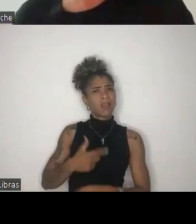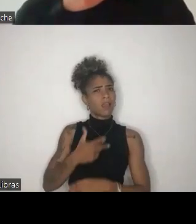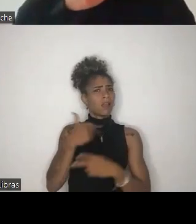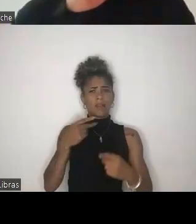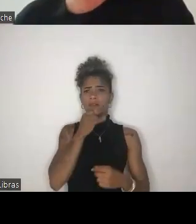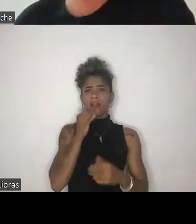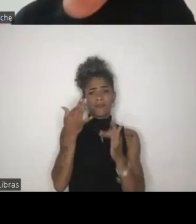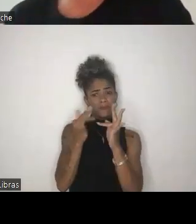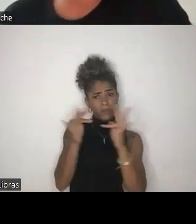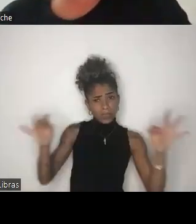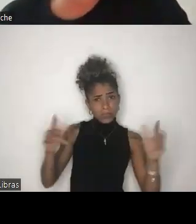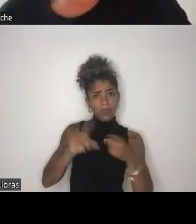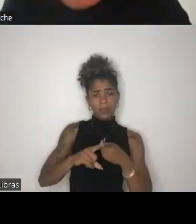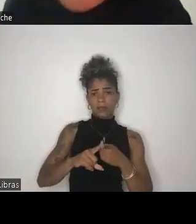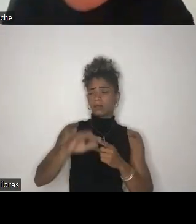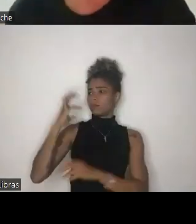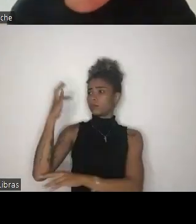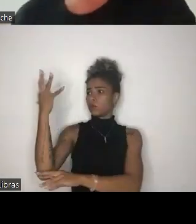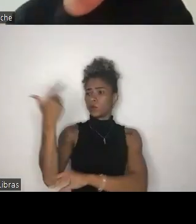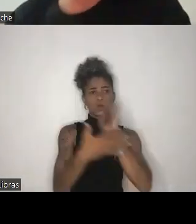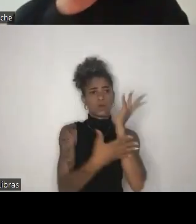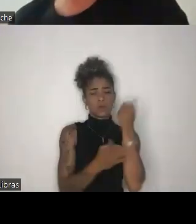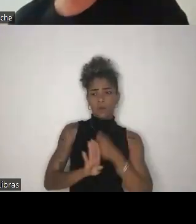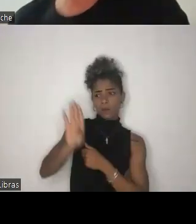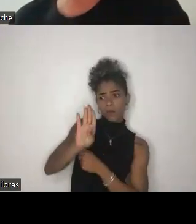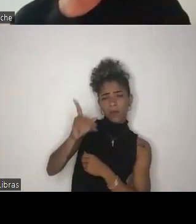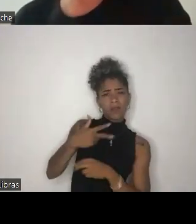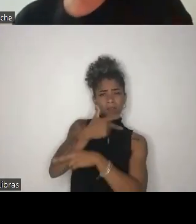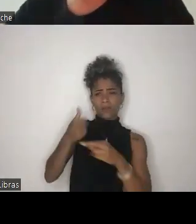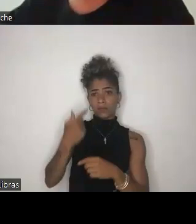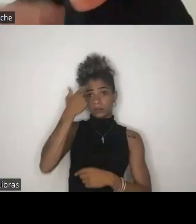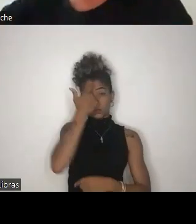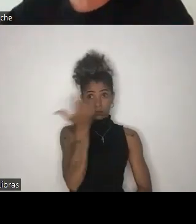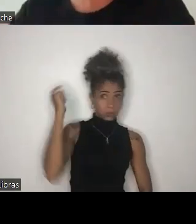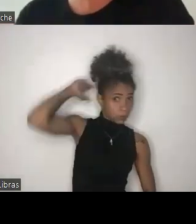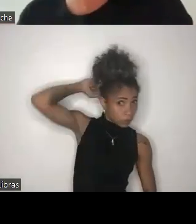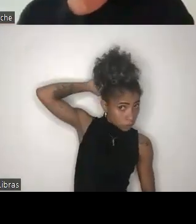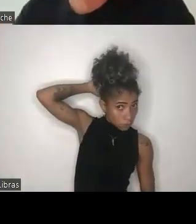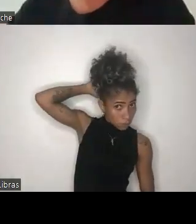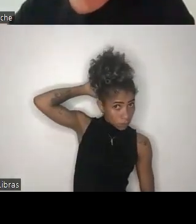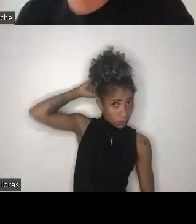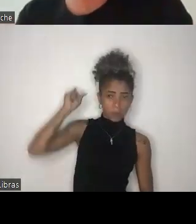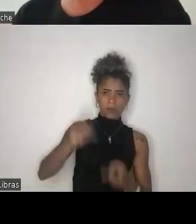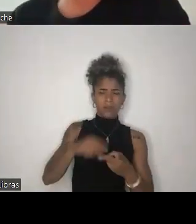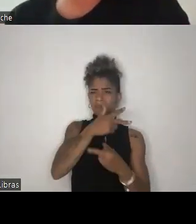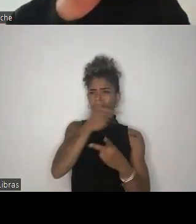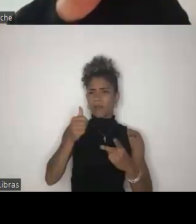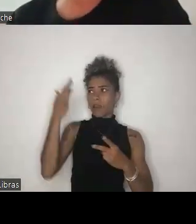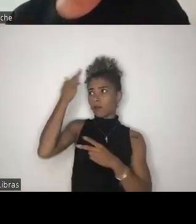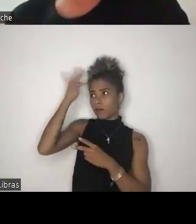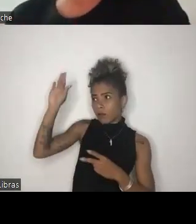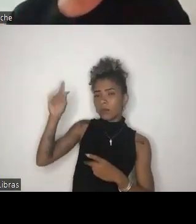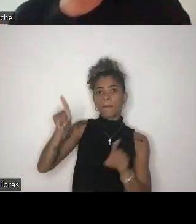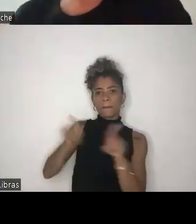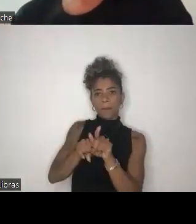Nossa a natureza natural do Hegel tem um inconsciente o inconsciente do Young o inconsciente do Freud